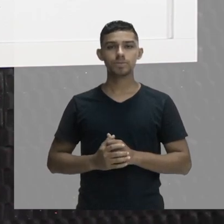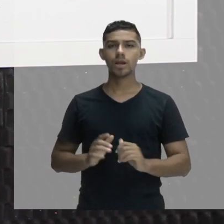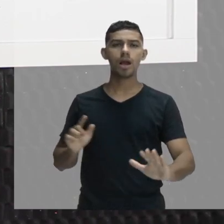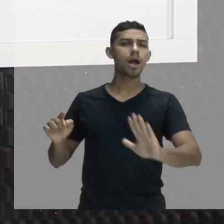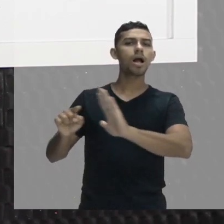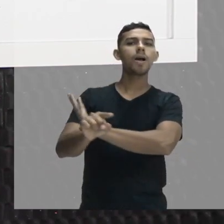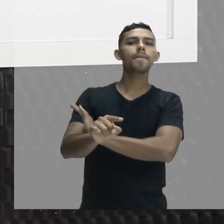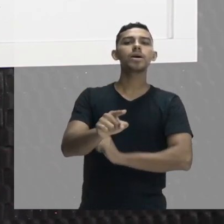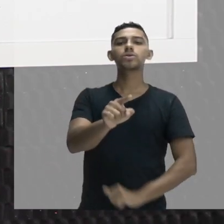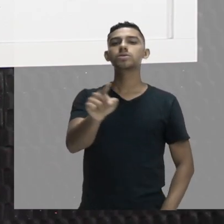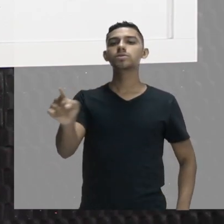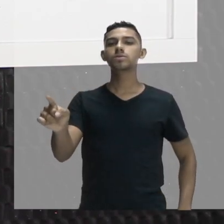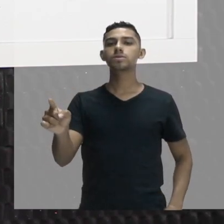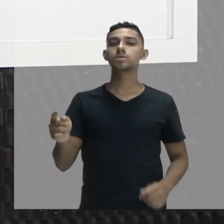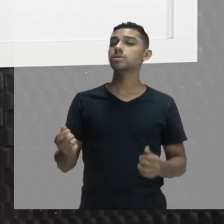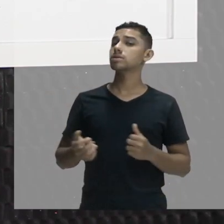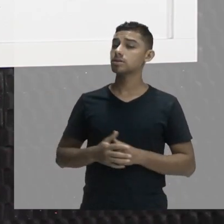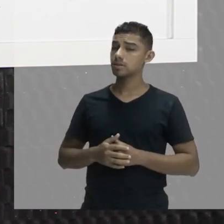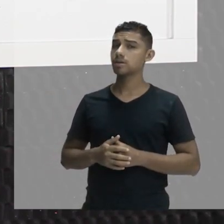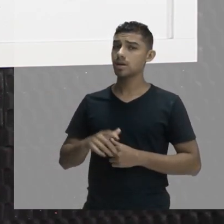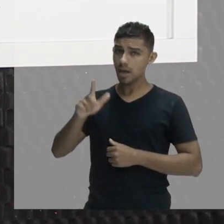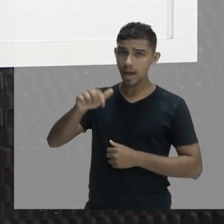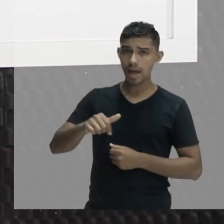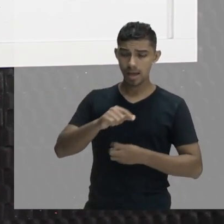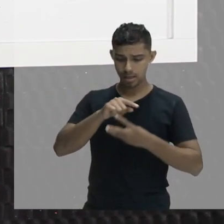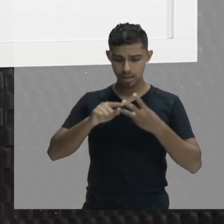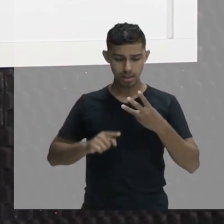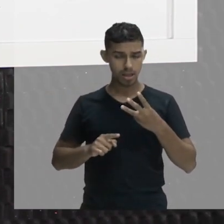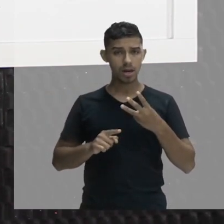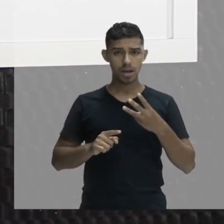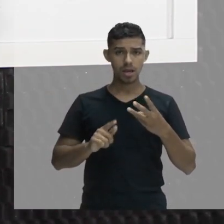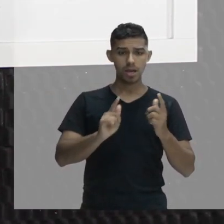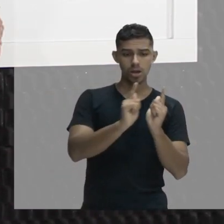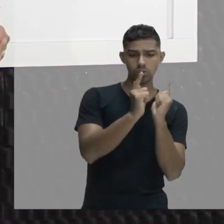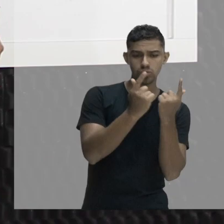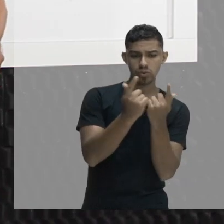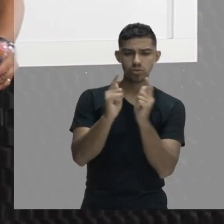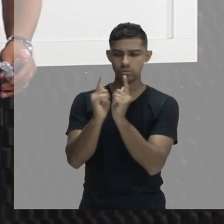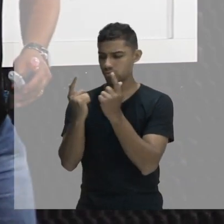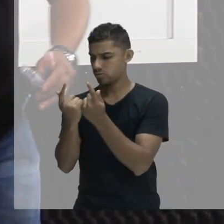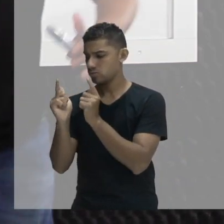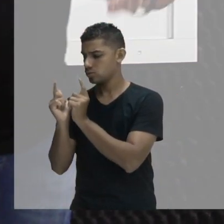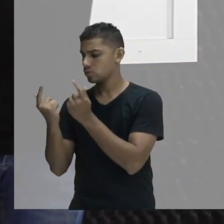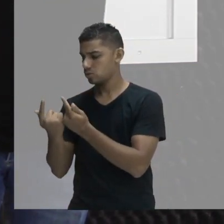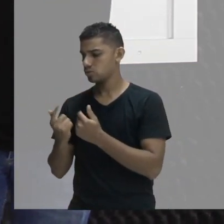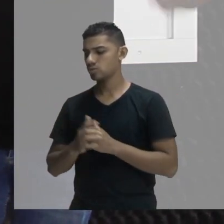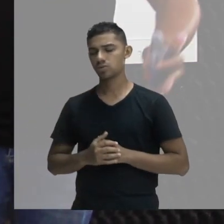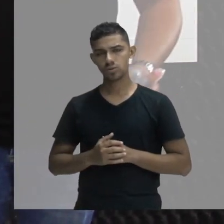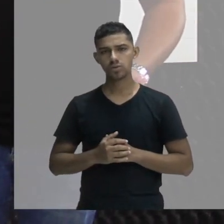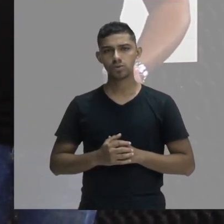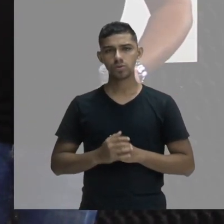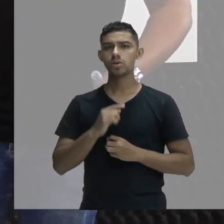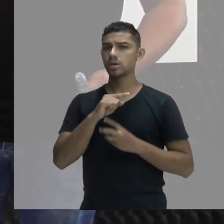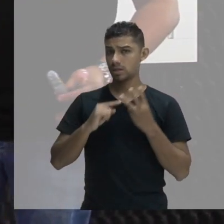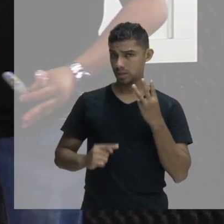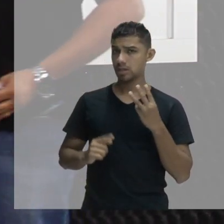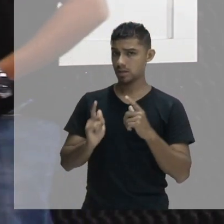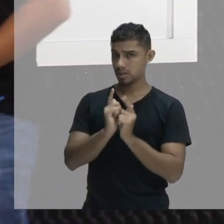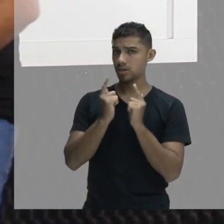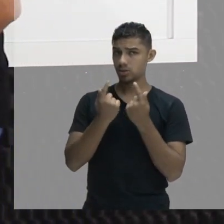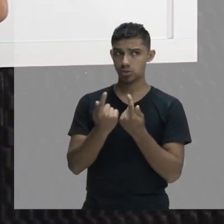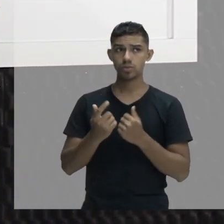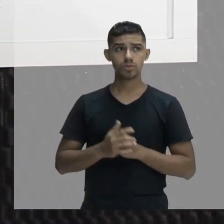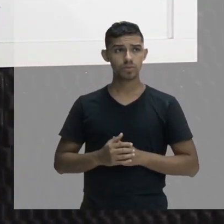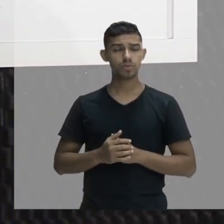Aí eu pergunto para vocês, esses aqui são 3 grupos ou é um grupo só? São 3 grupos.